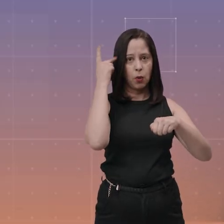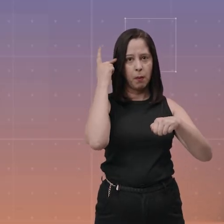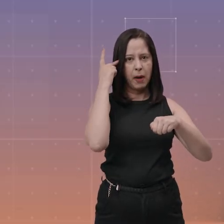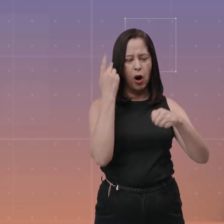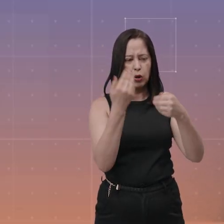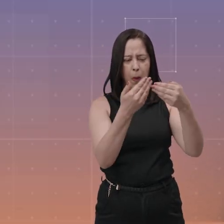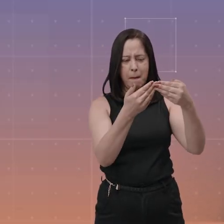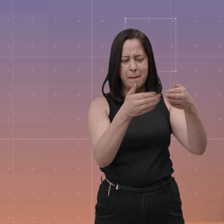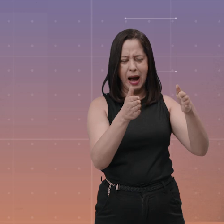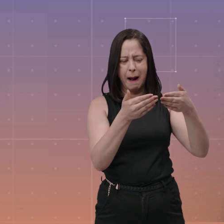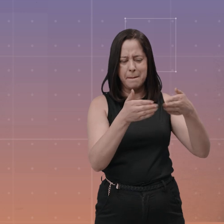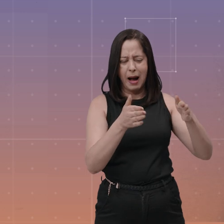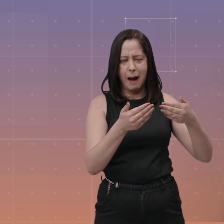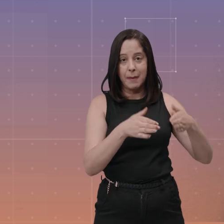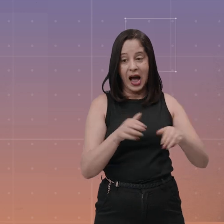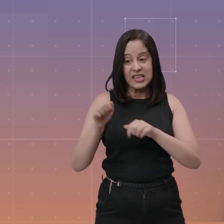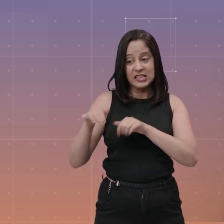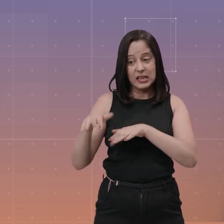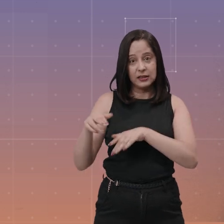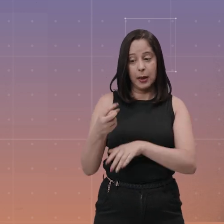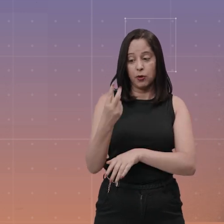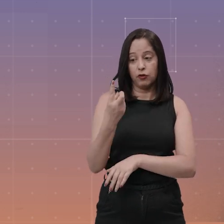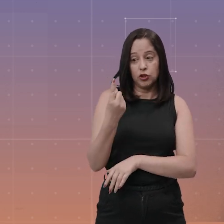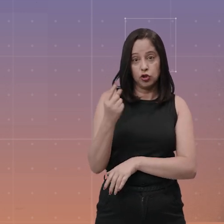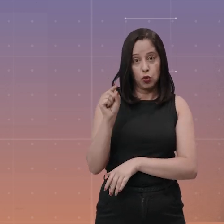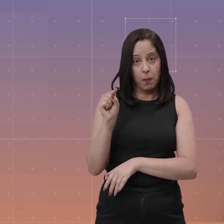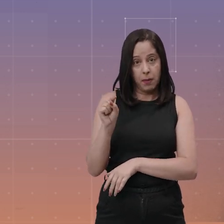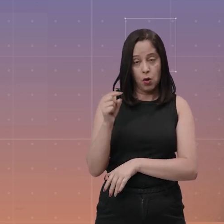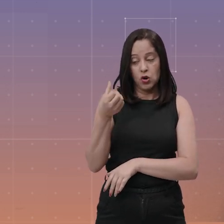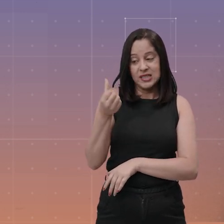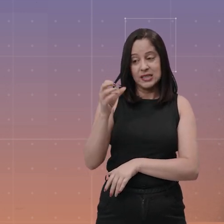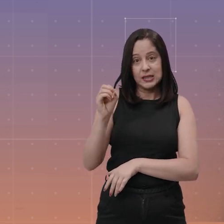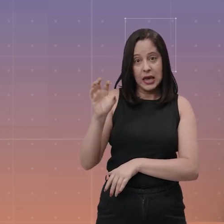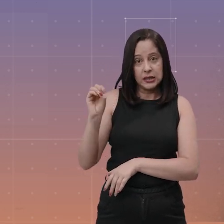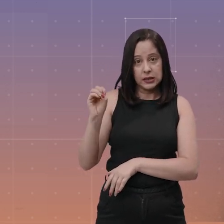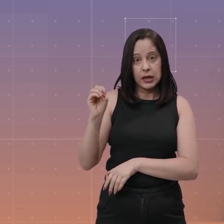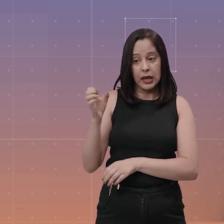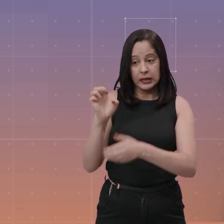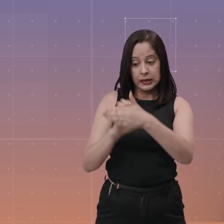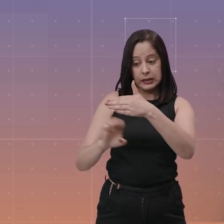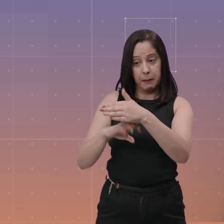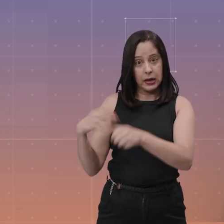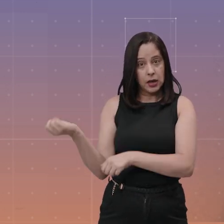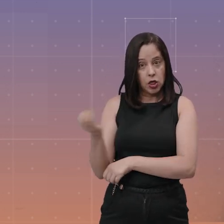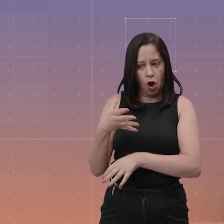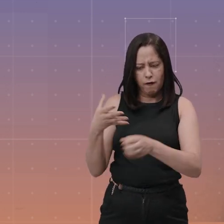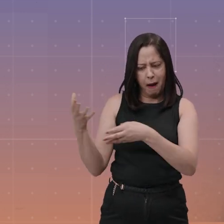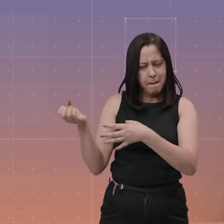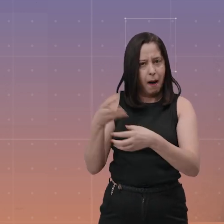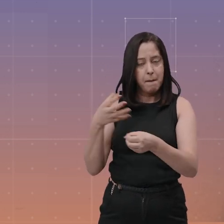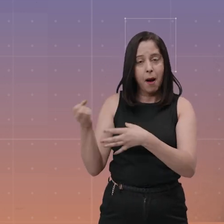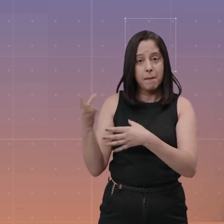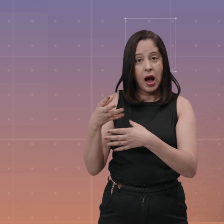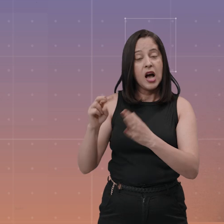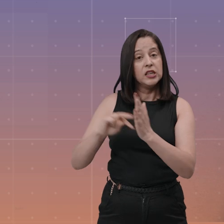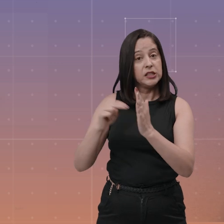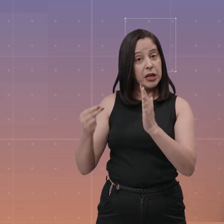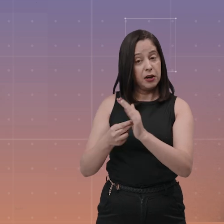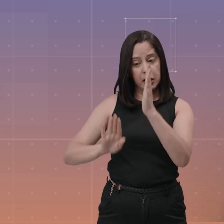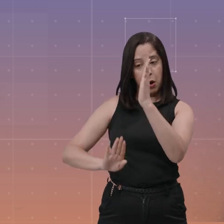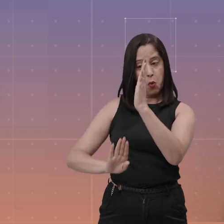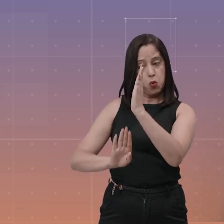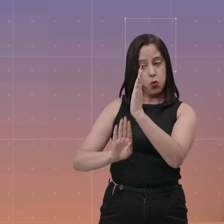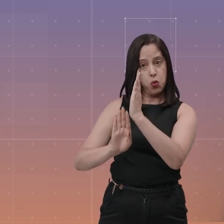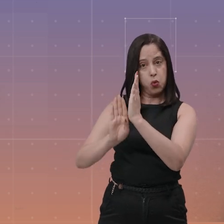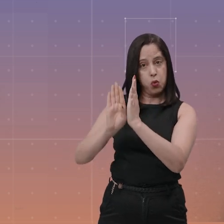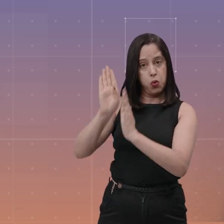Paulo bateu recorde em 2024. Em setembro, foram mais de 21.600 novos negócios, número